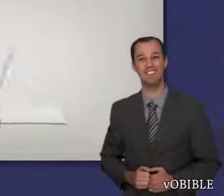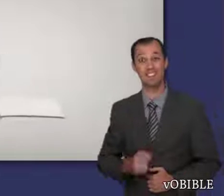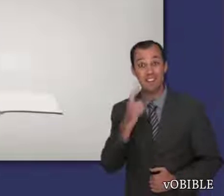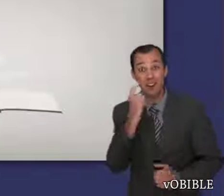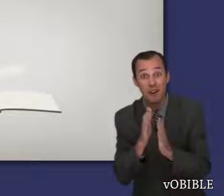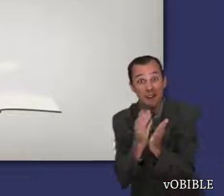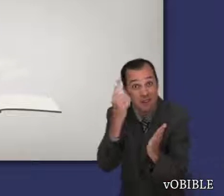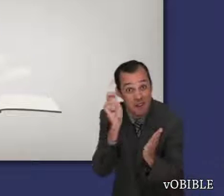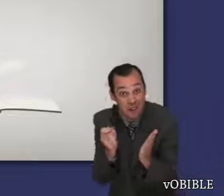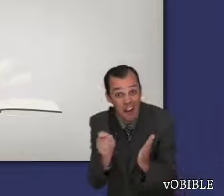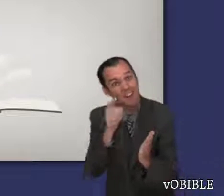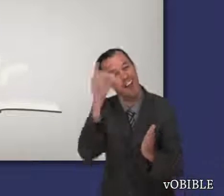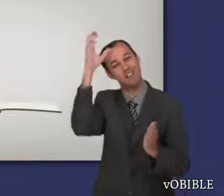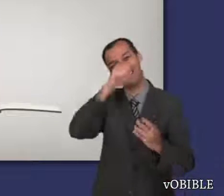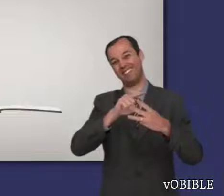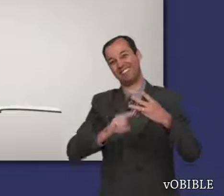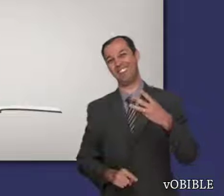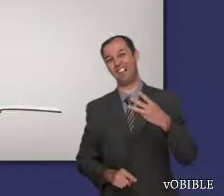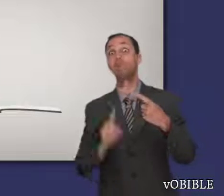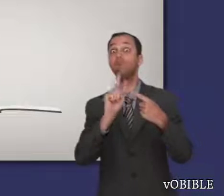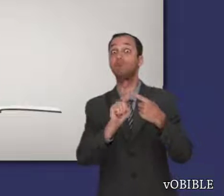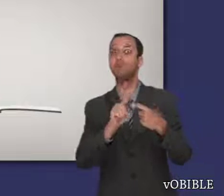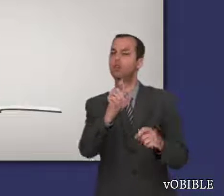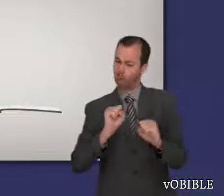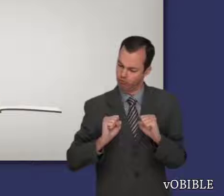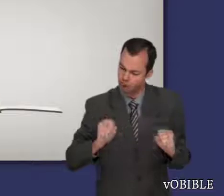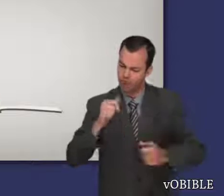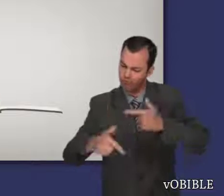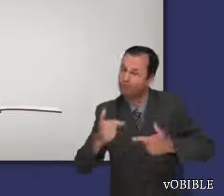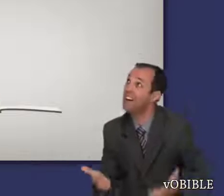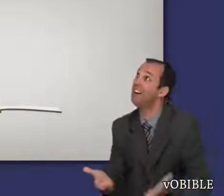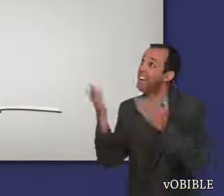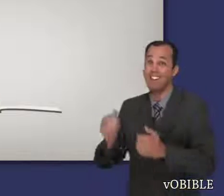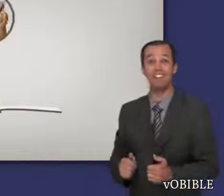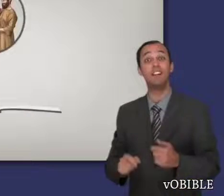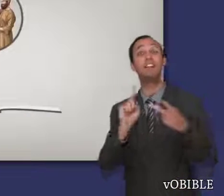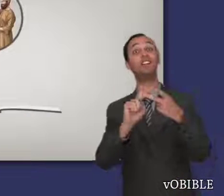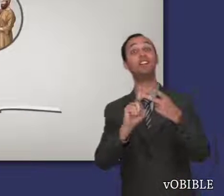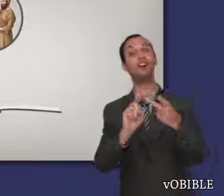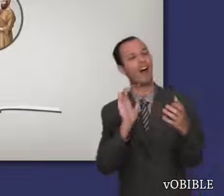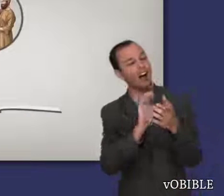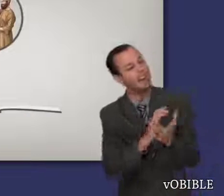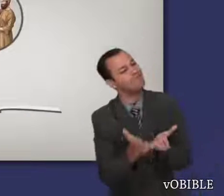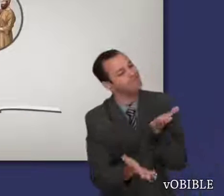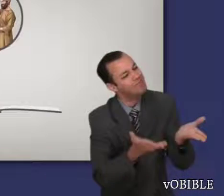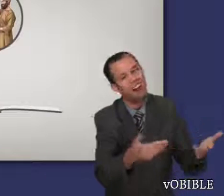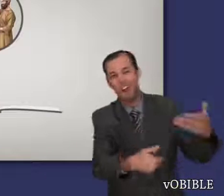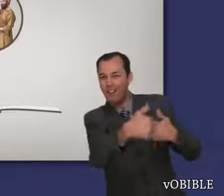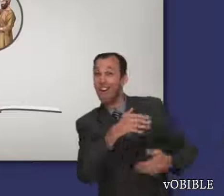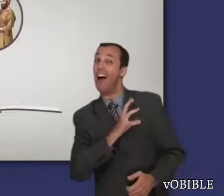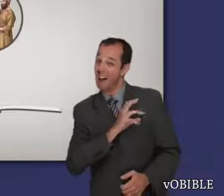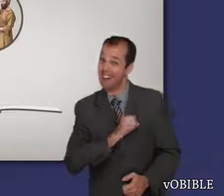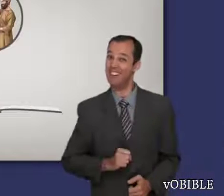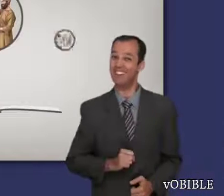Ao ler 1 Pedro, veja por que é importante nos prepararmos para o serviço de Jeová, como maridos e esposas